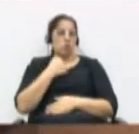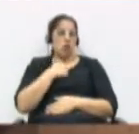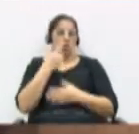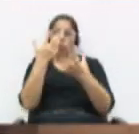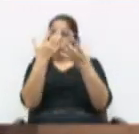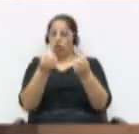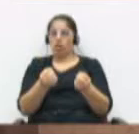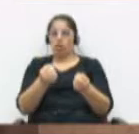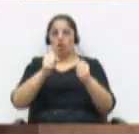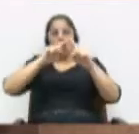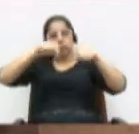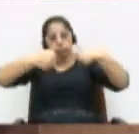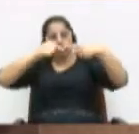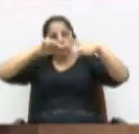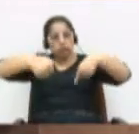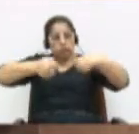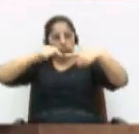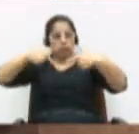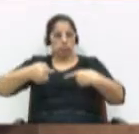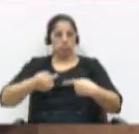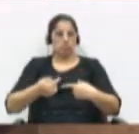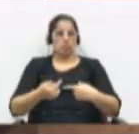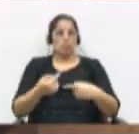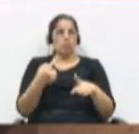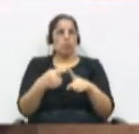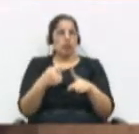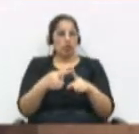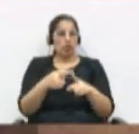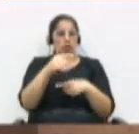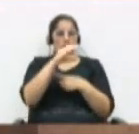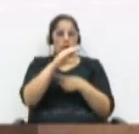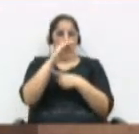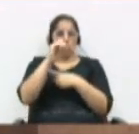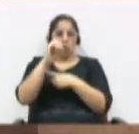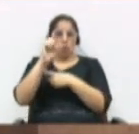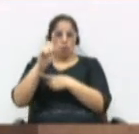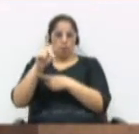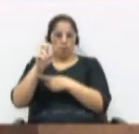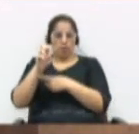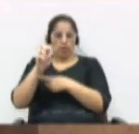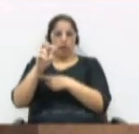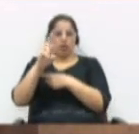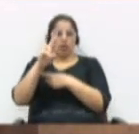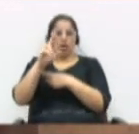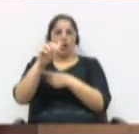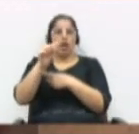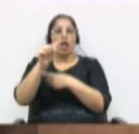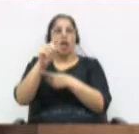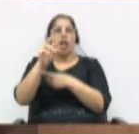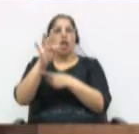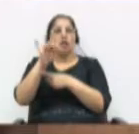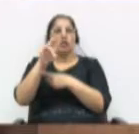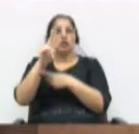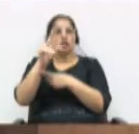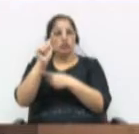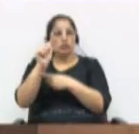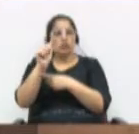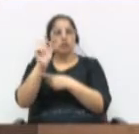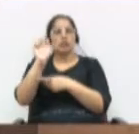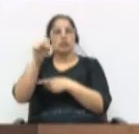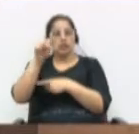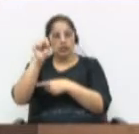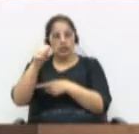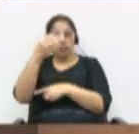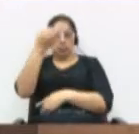dos outros. Cooperativa é sim algo dentro da lei. Cooperativa é sim algo que